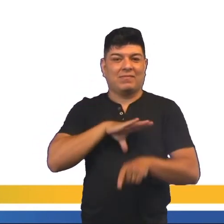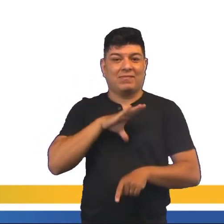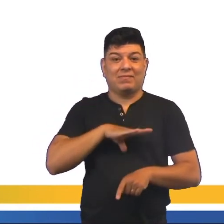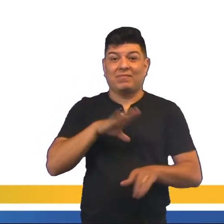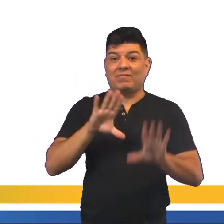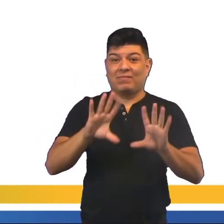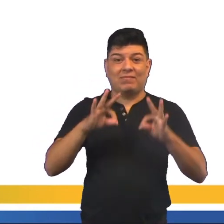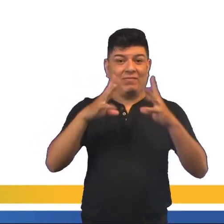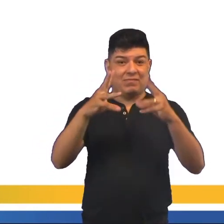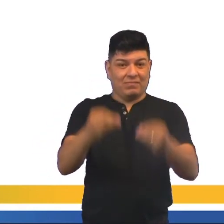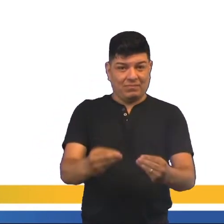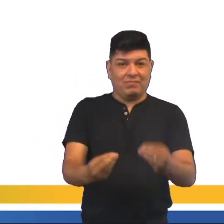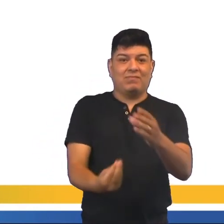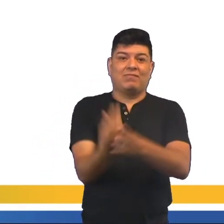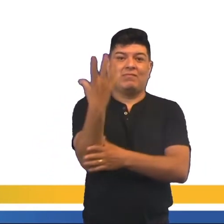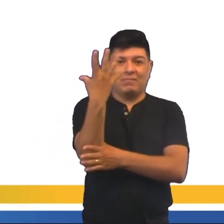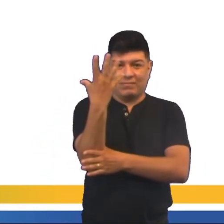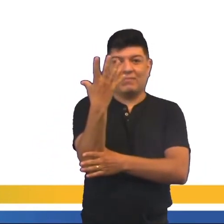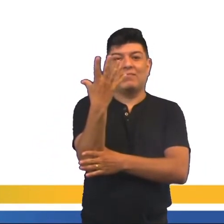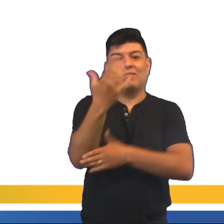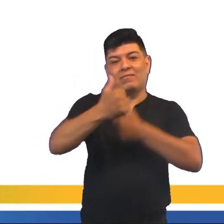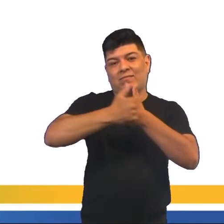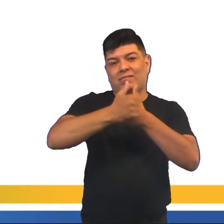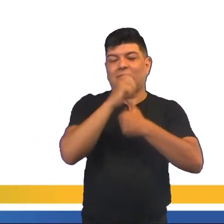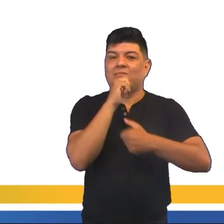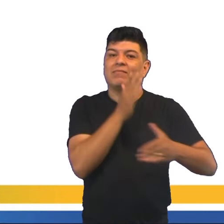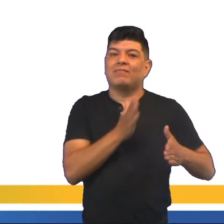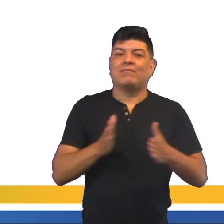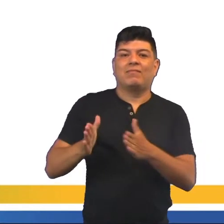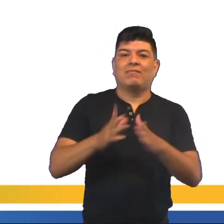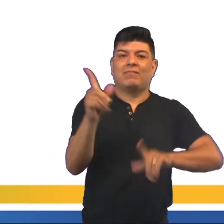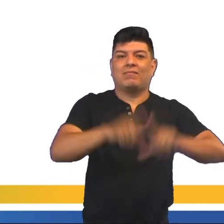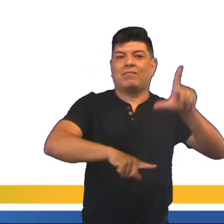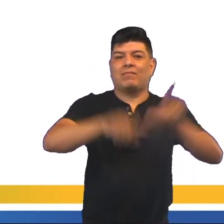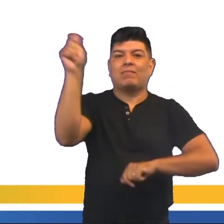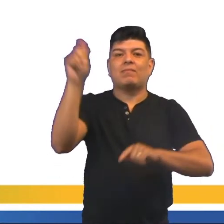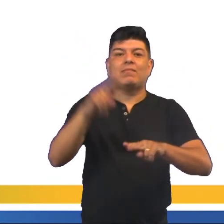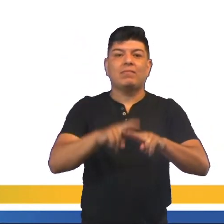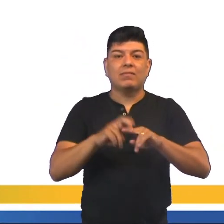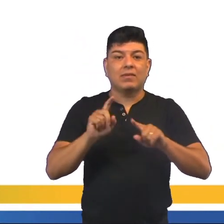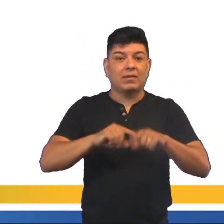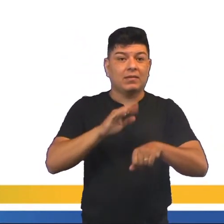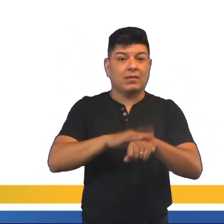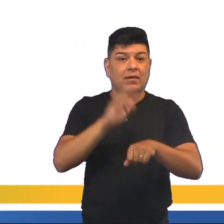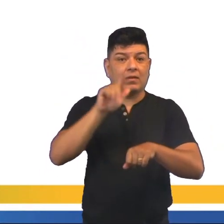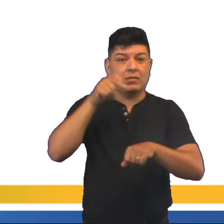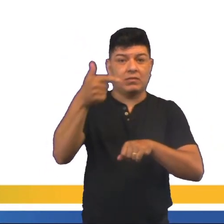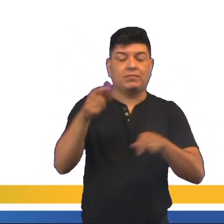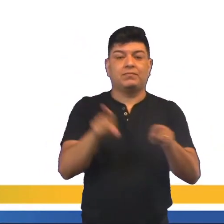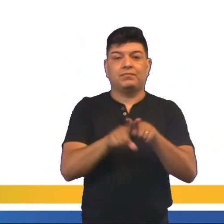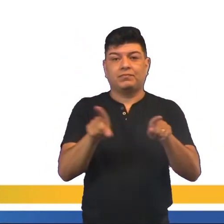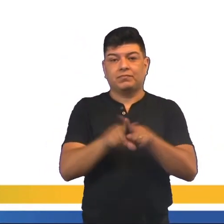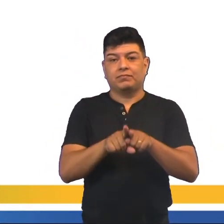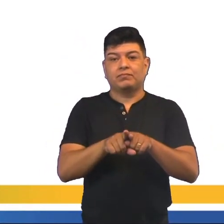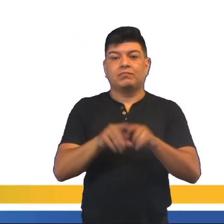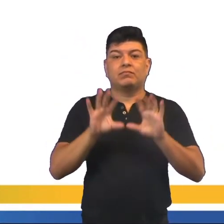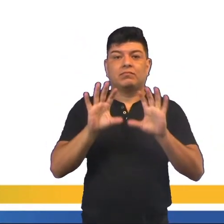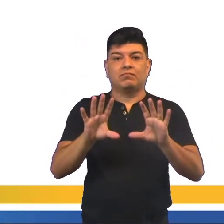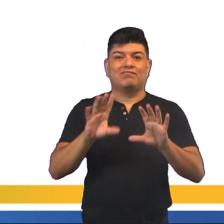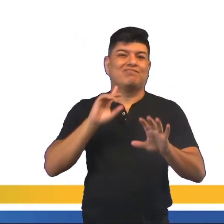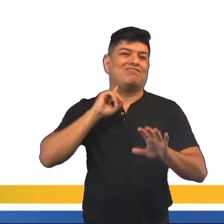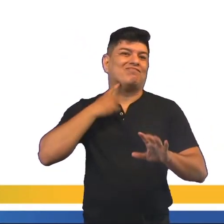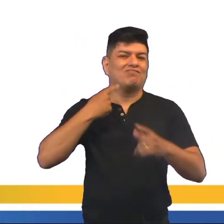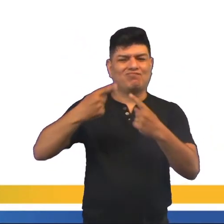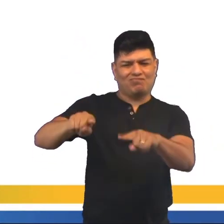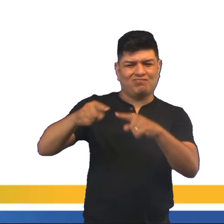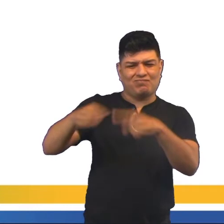cidades praticamente todas elas surgiram às margens do rio Acre. Mas, por outro lado, o rio tem sido